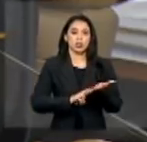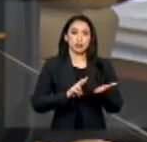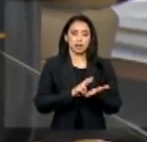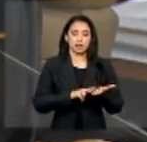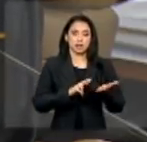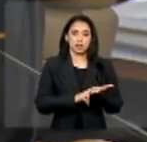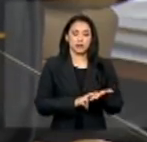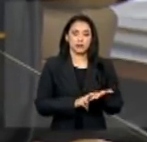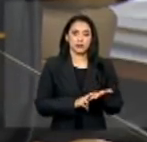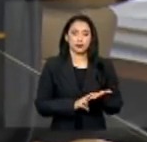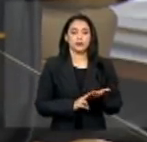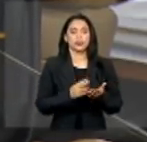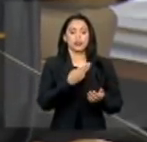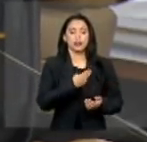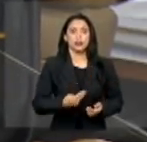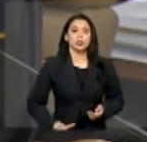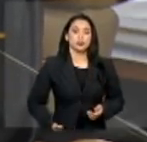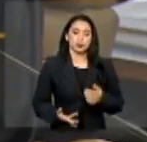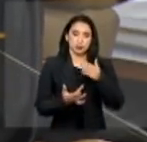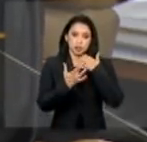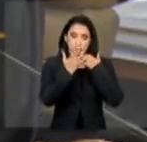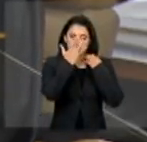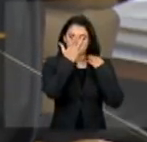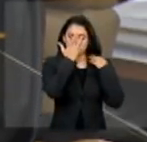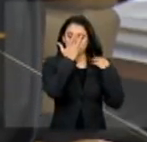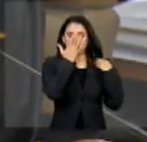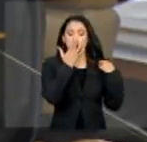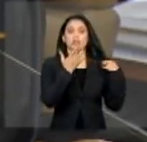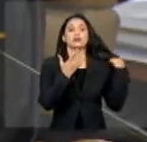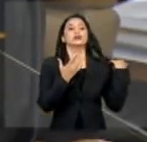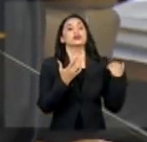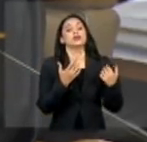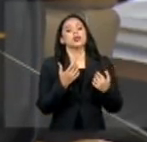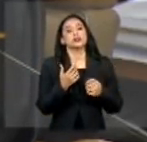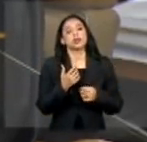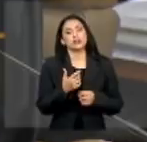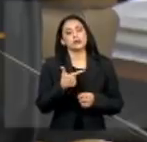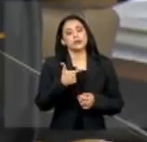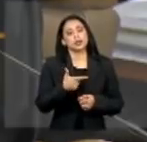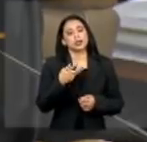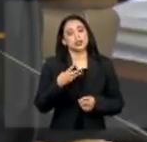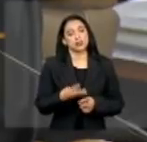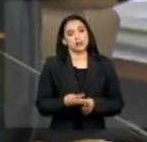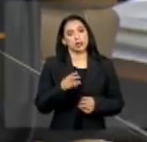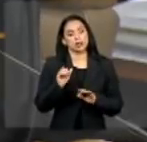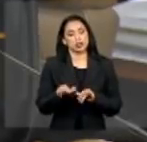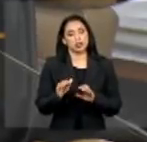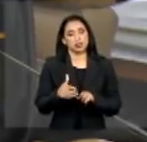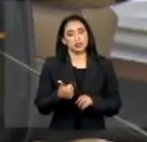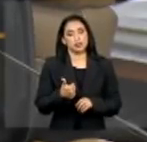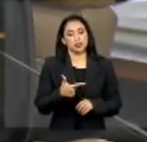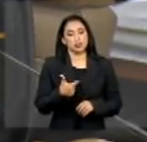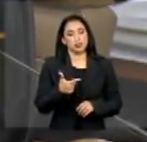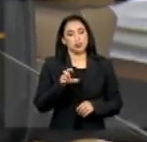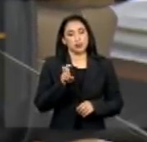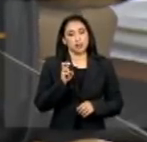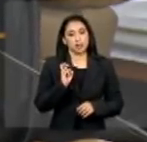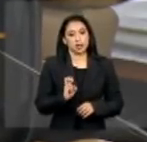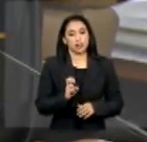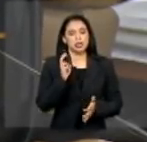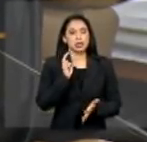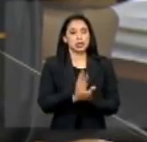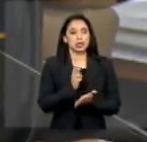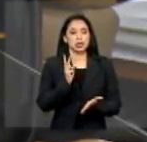dias toffolli julgada em 23 setembro de 2015 e na mesma